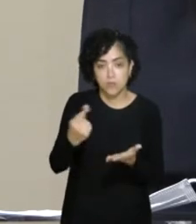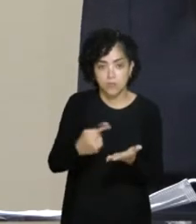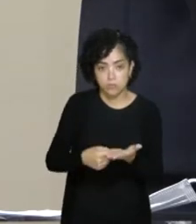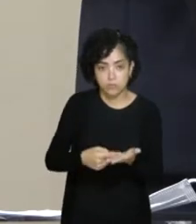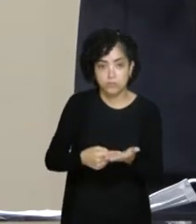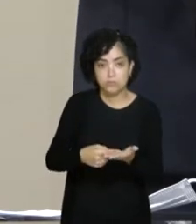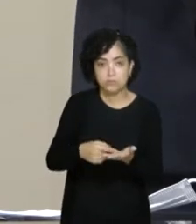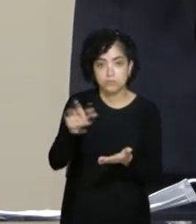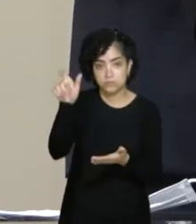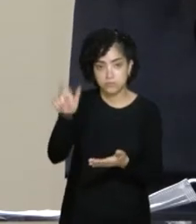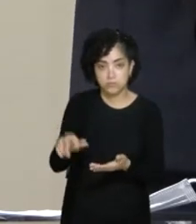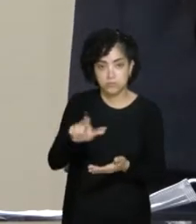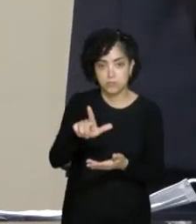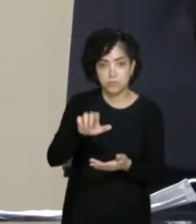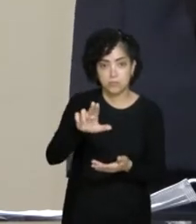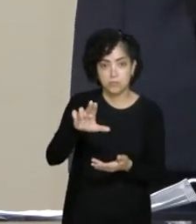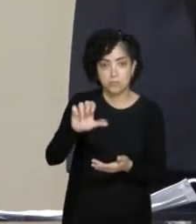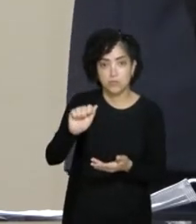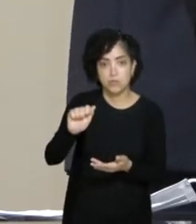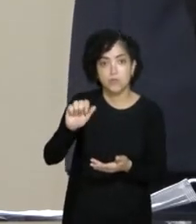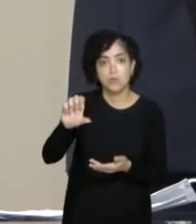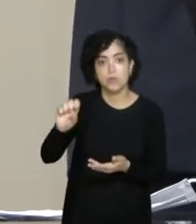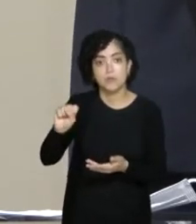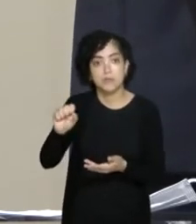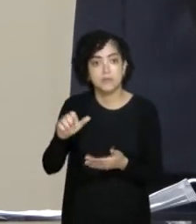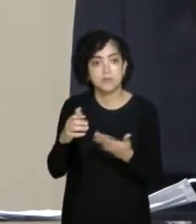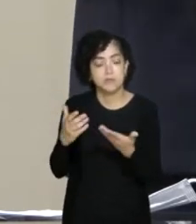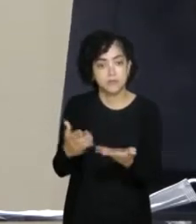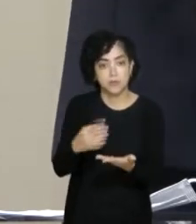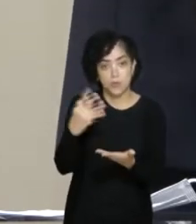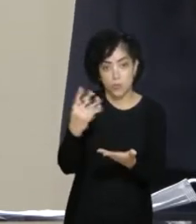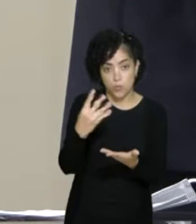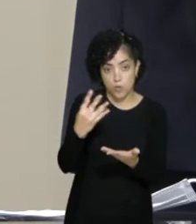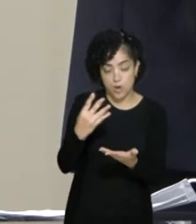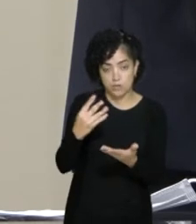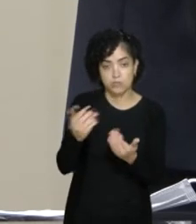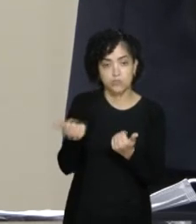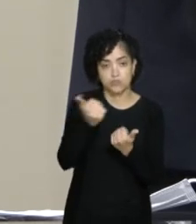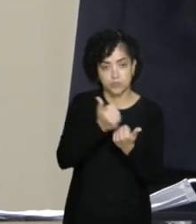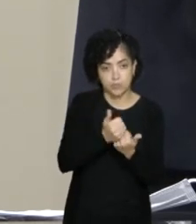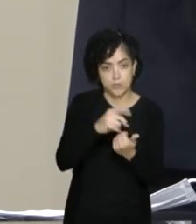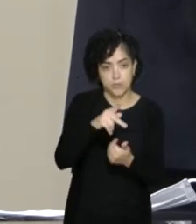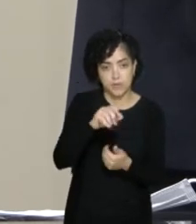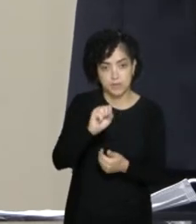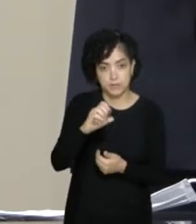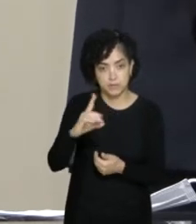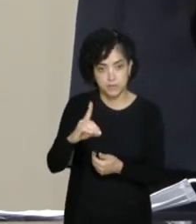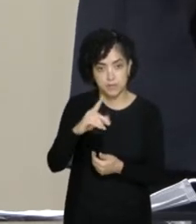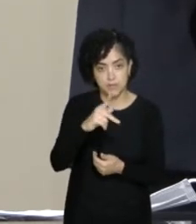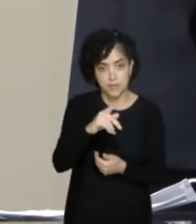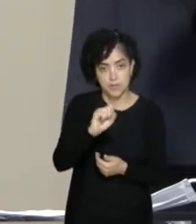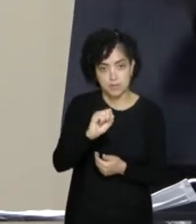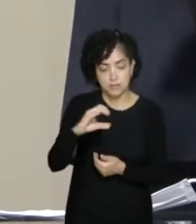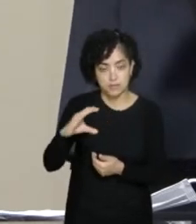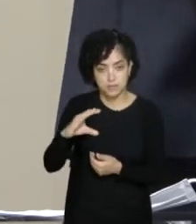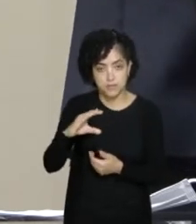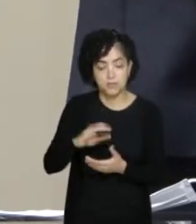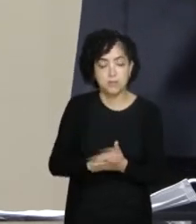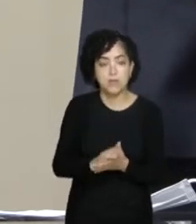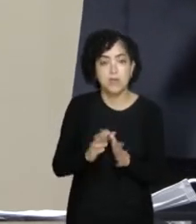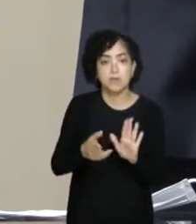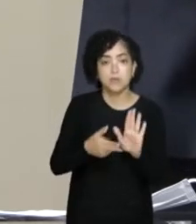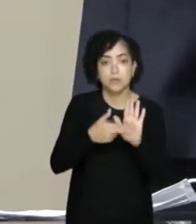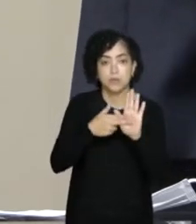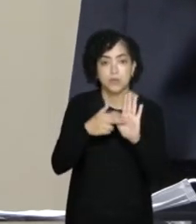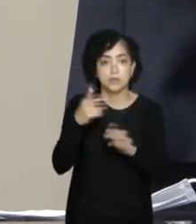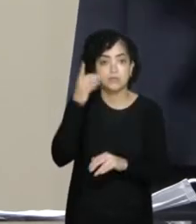cidadão Lucas Felipe Melo Neves, quarto suplente da coligação PSD-PP-PSC, para ocupar a cadeira